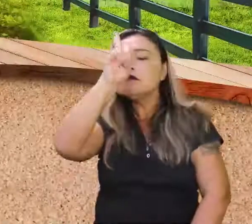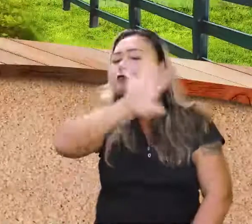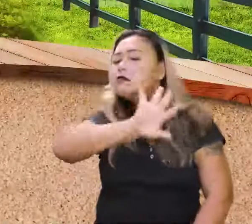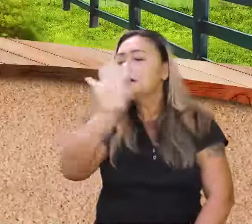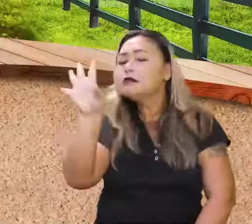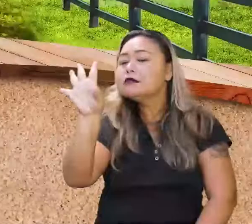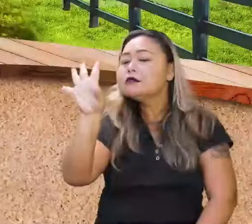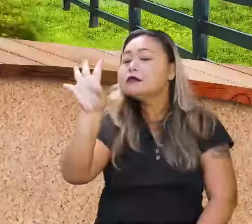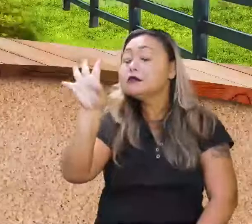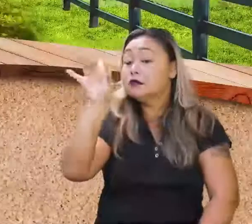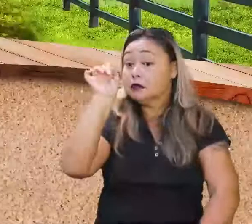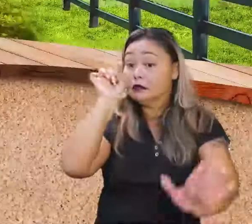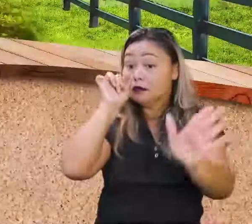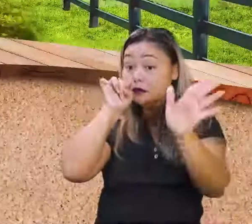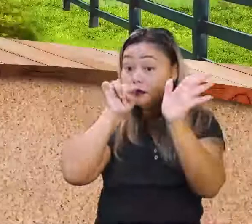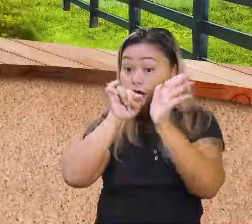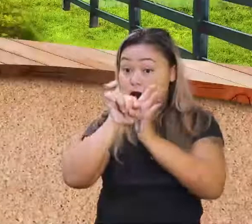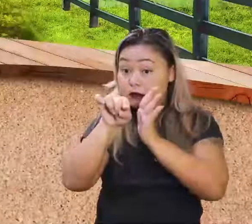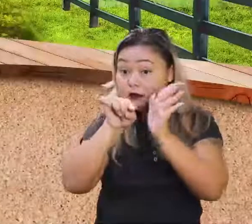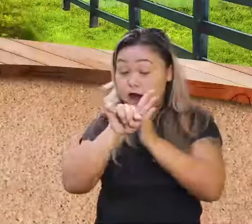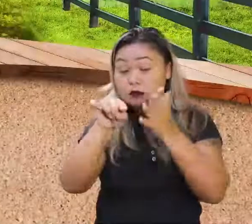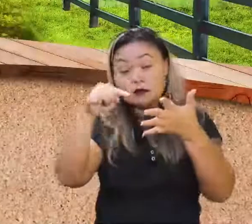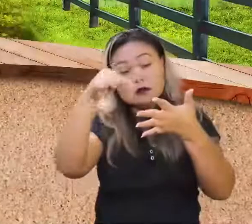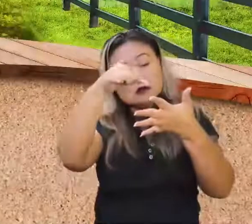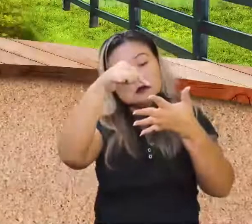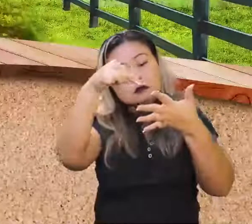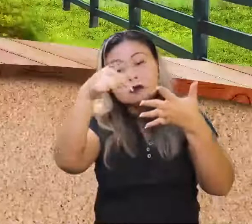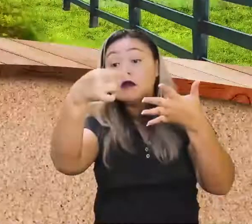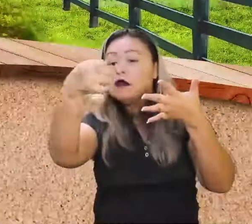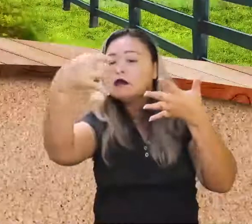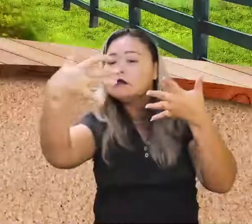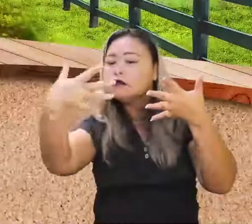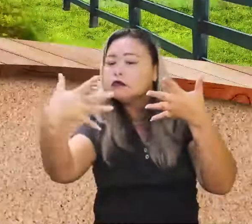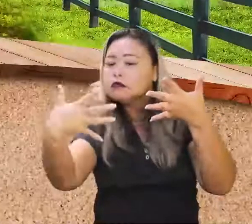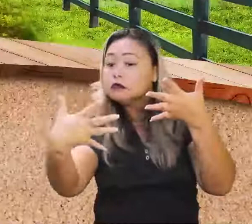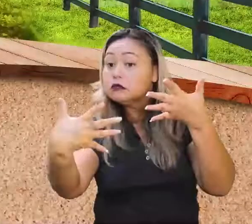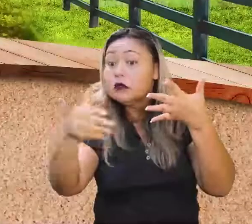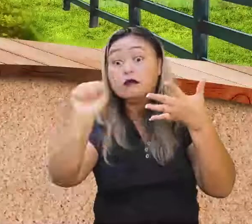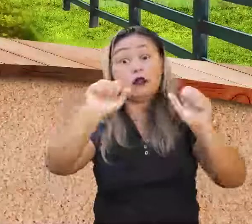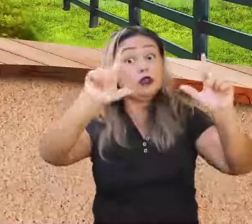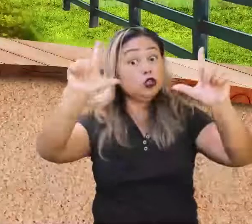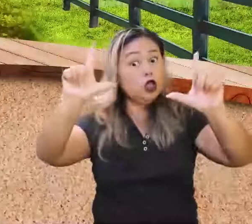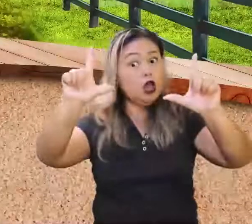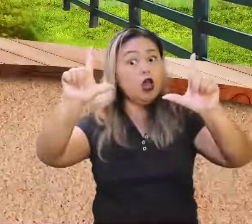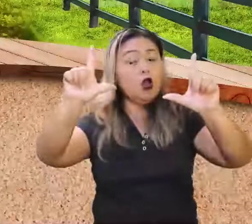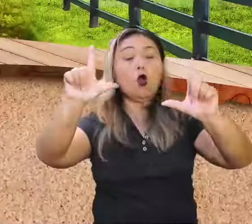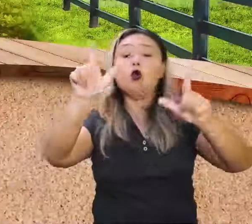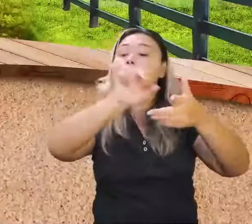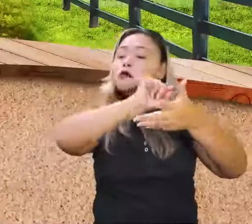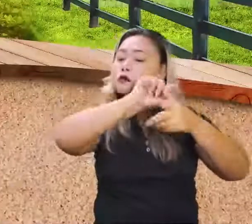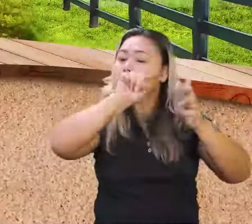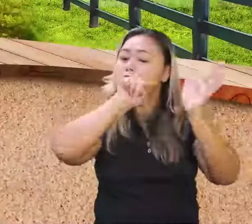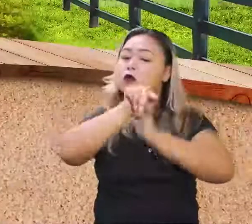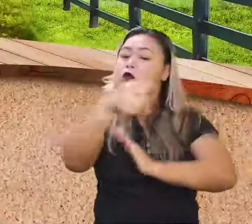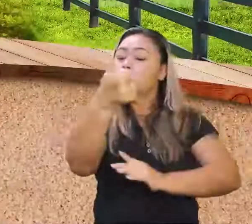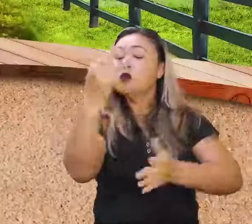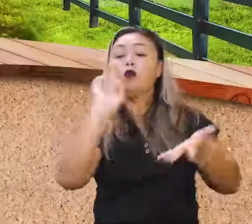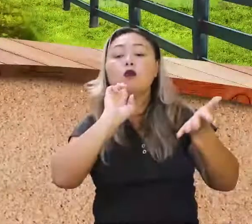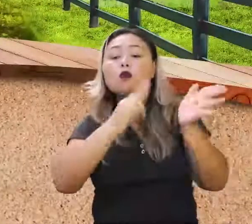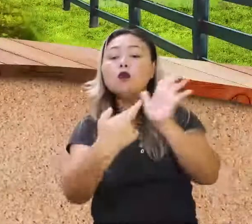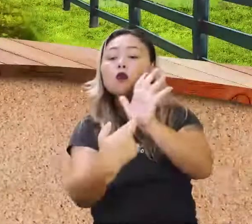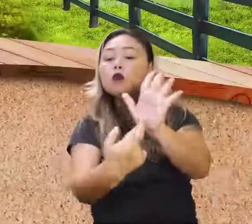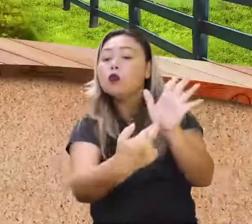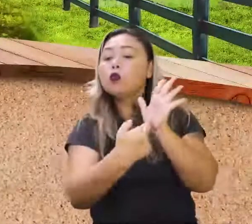lembrar, questões abertas, o tio vai explicar, vai deixar lá na tela. Questão 1, mostra o gabarito,